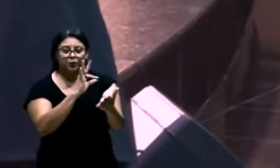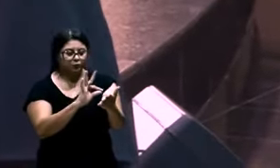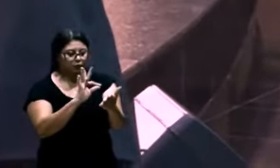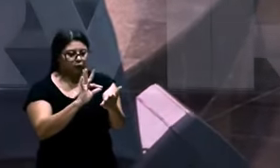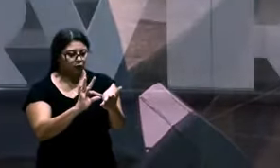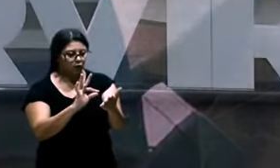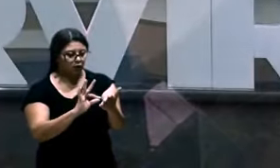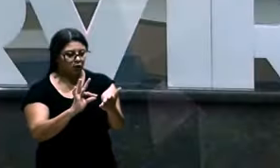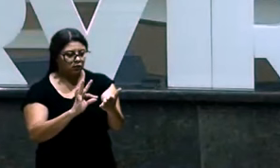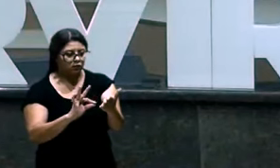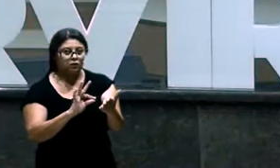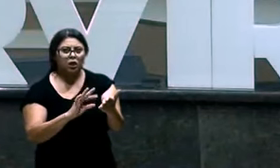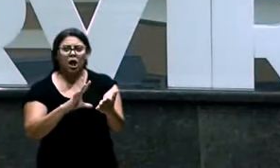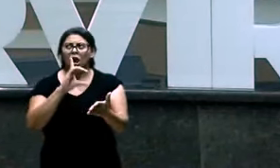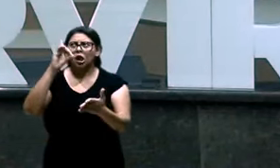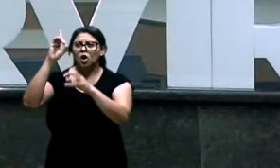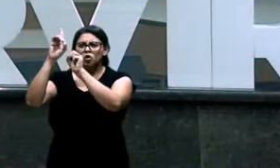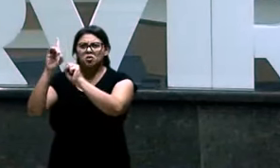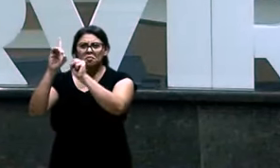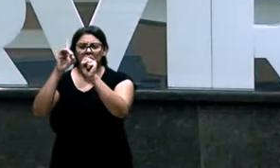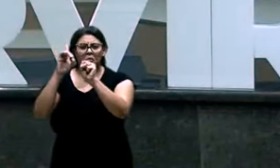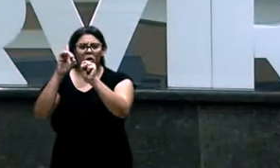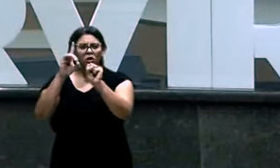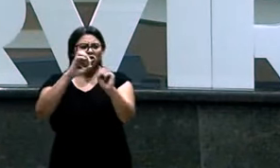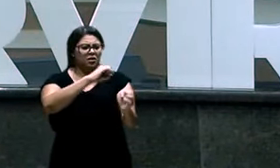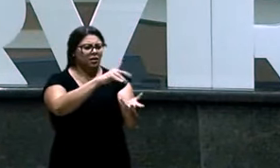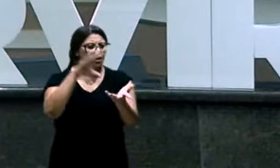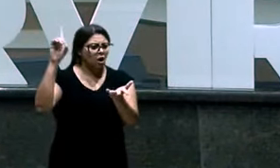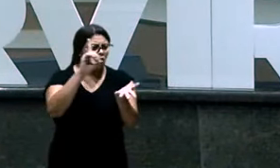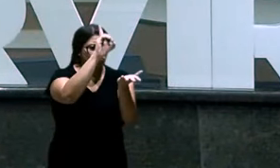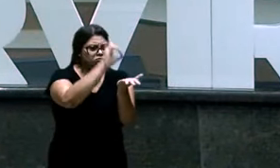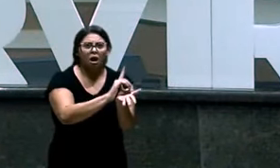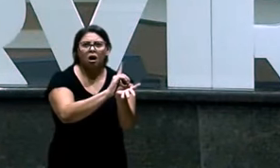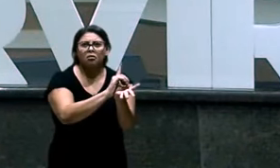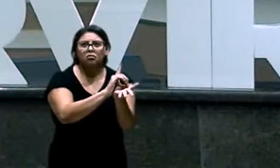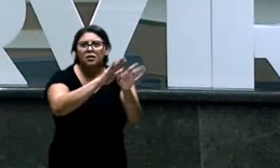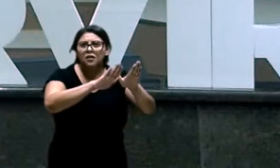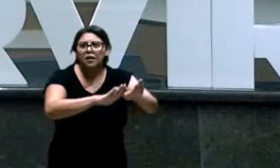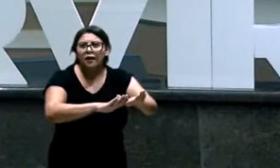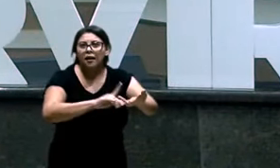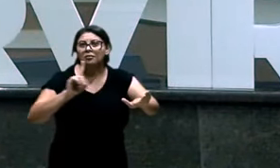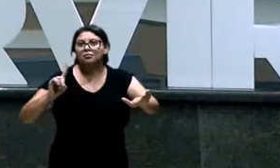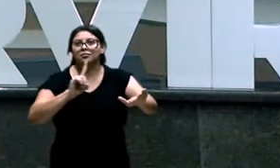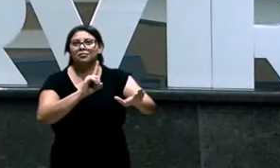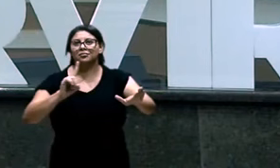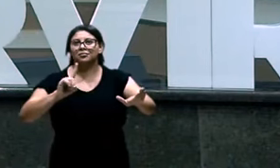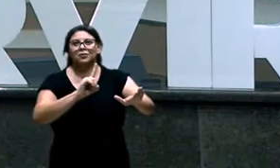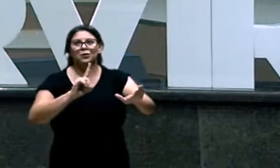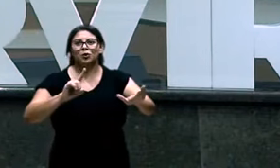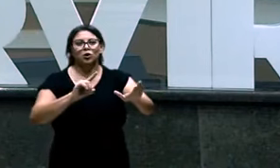Deus habitar na terra? Sim, Salomão, poderia. No princípio era o